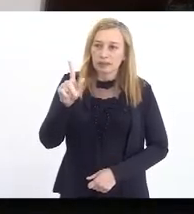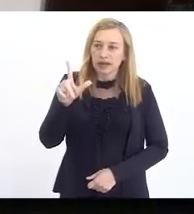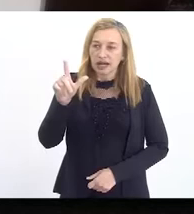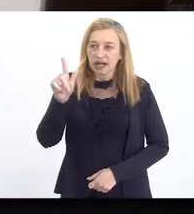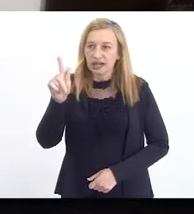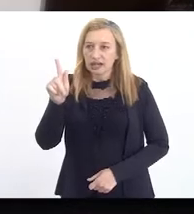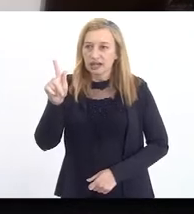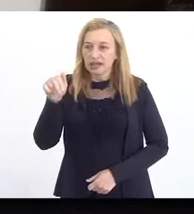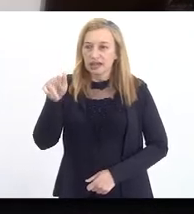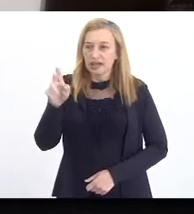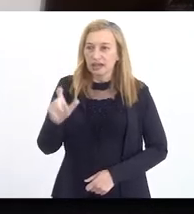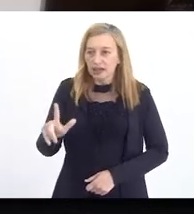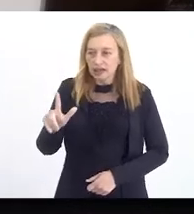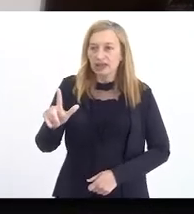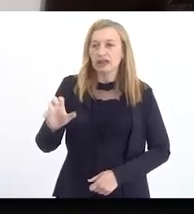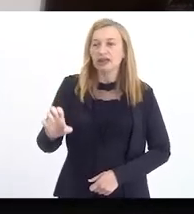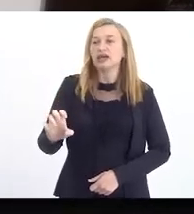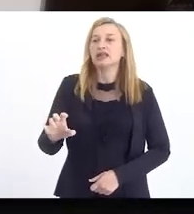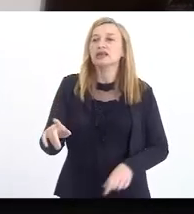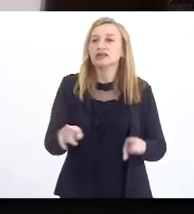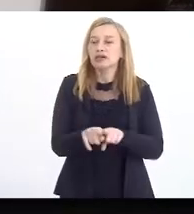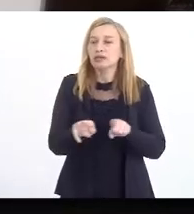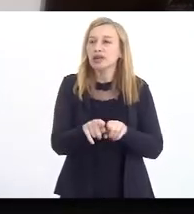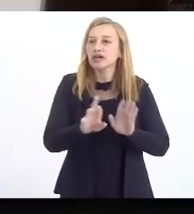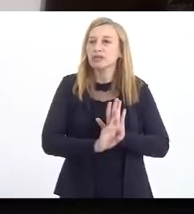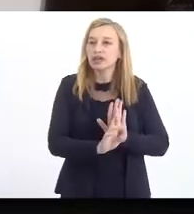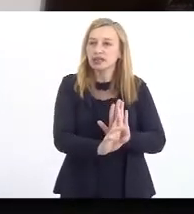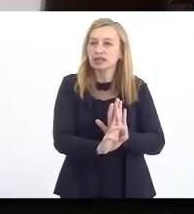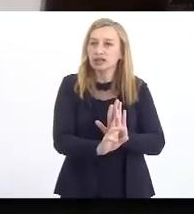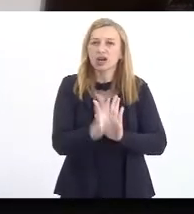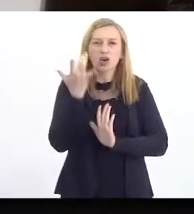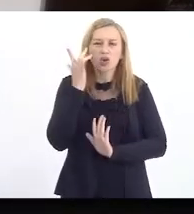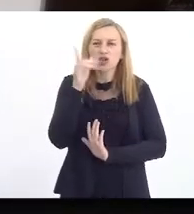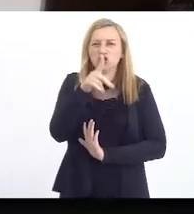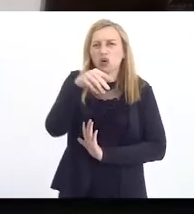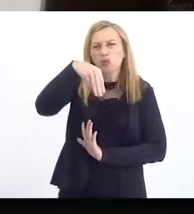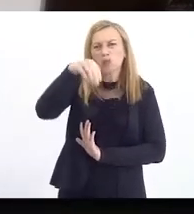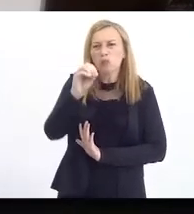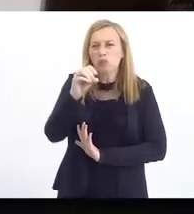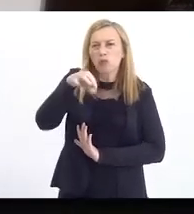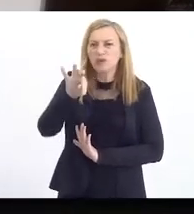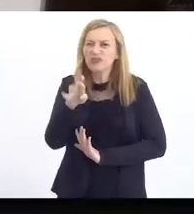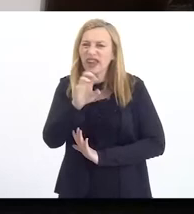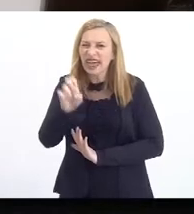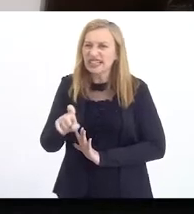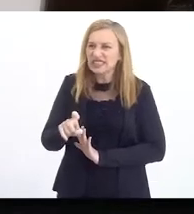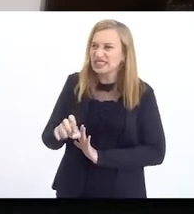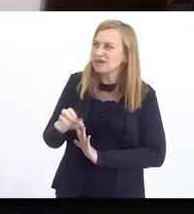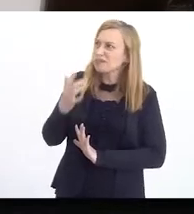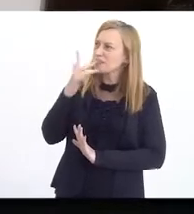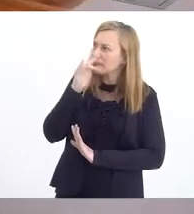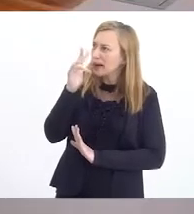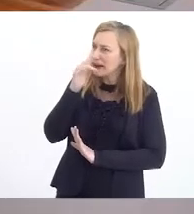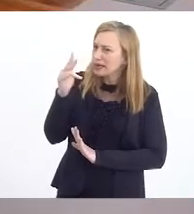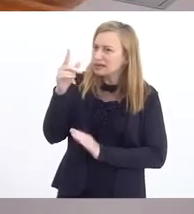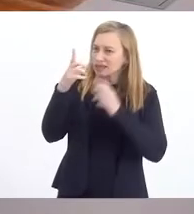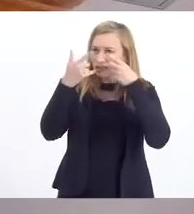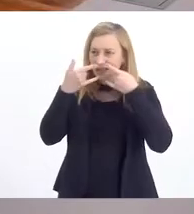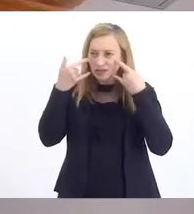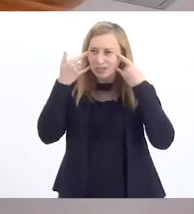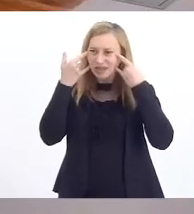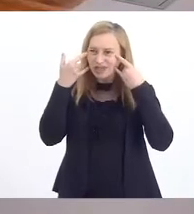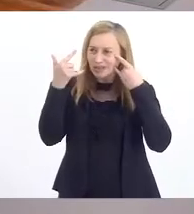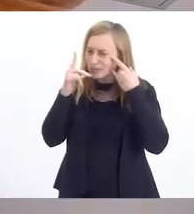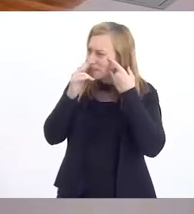também aqui representada pelo, acho que é o Montese de Masca, parece que é o Montese. Né?